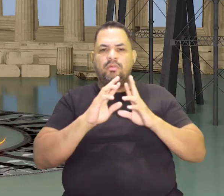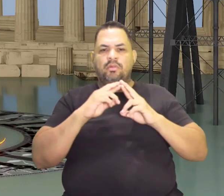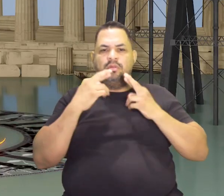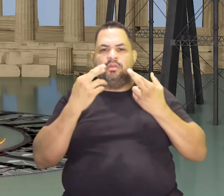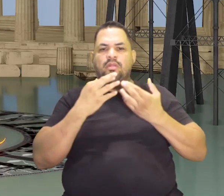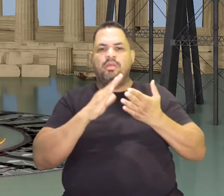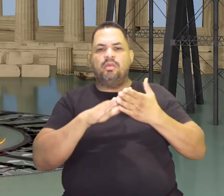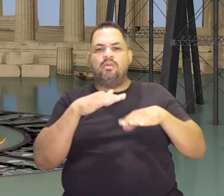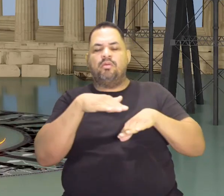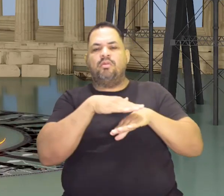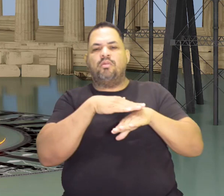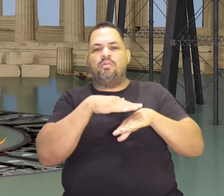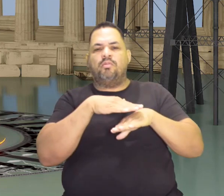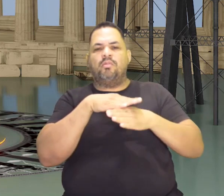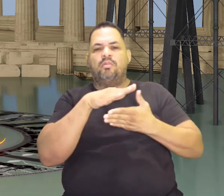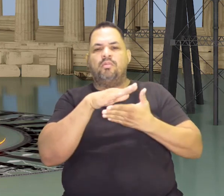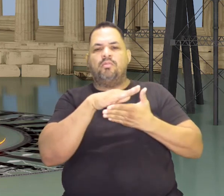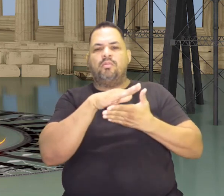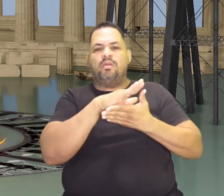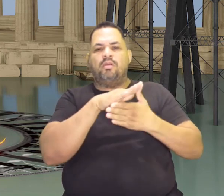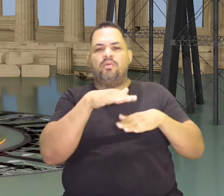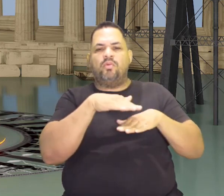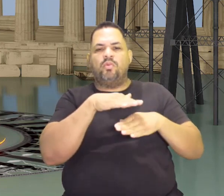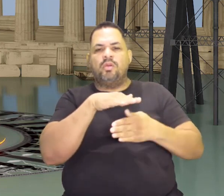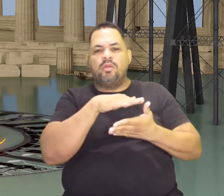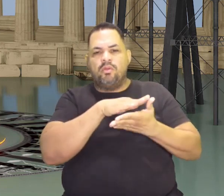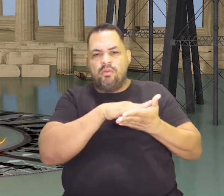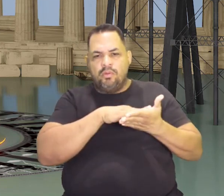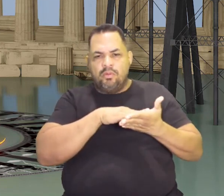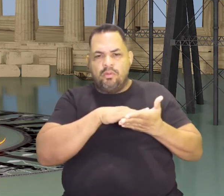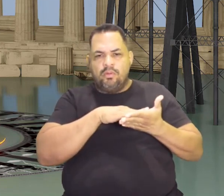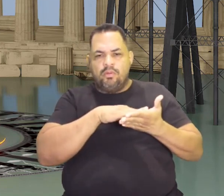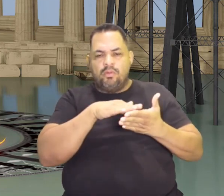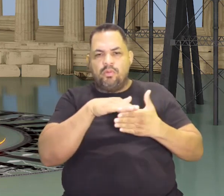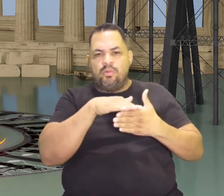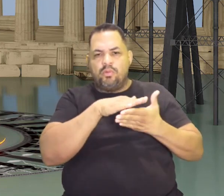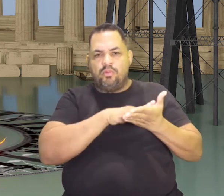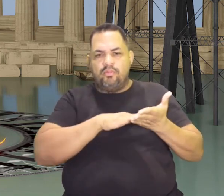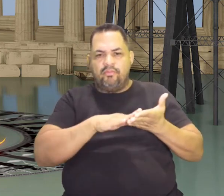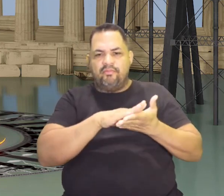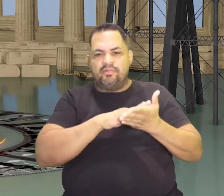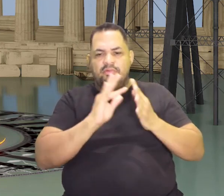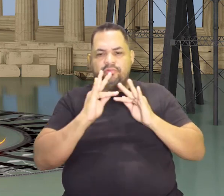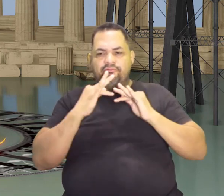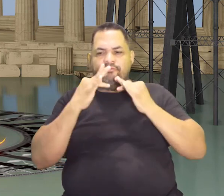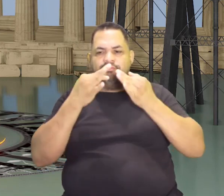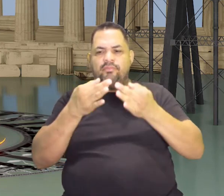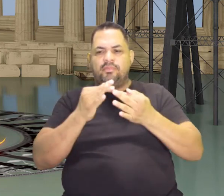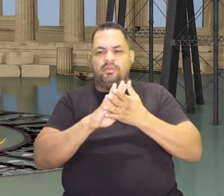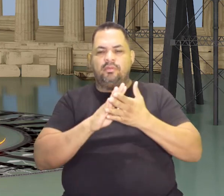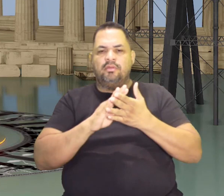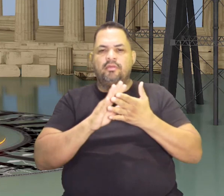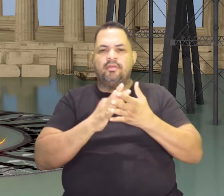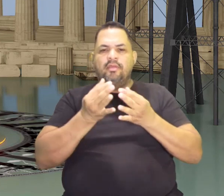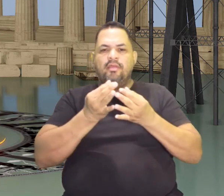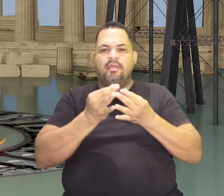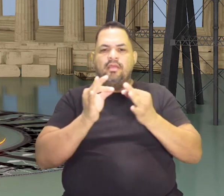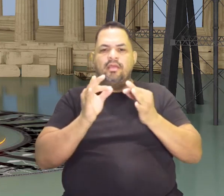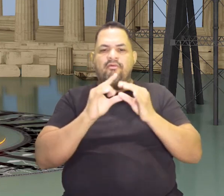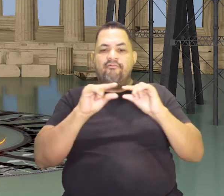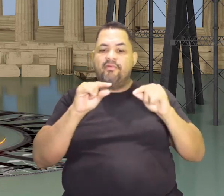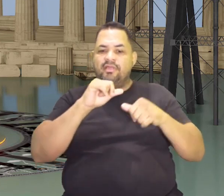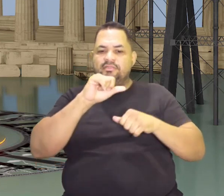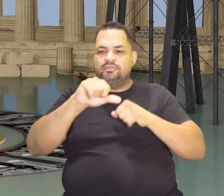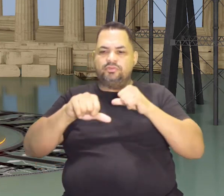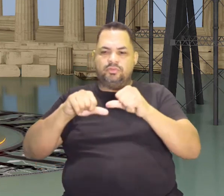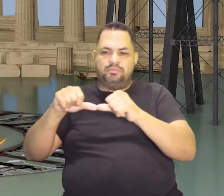ouvido da outra uma frase. Aí uma vai passando para a outra. Quando chegar no final, com certeza a frase veio distorcida. Então